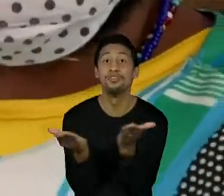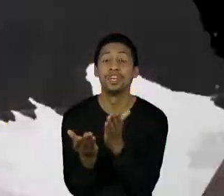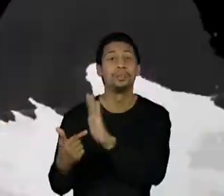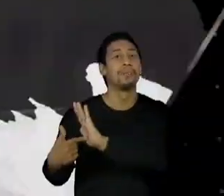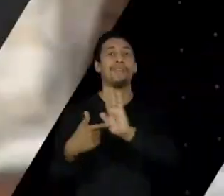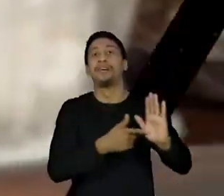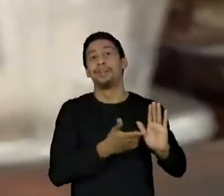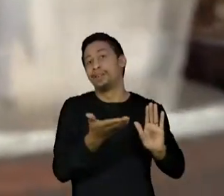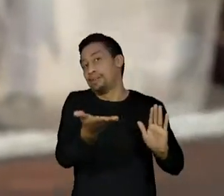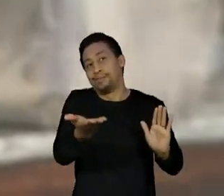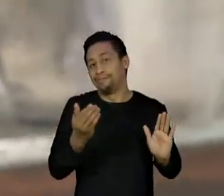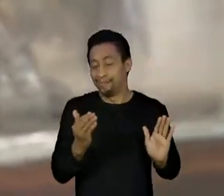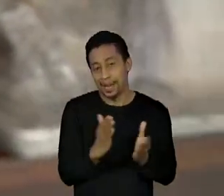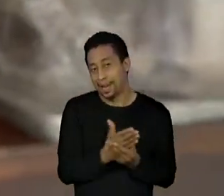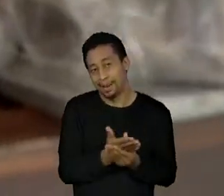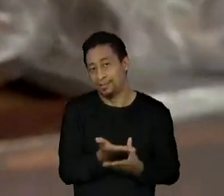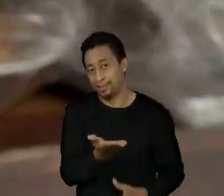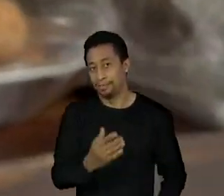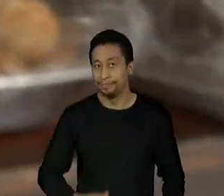aqui, não.